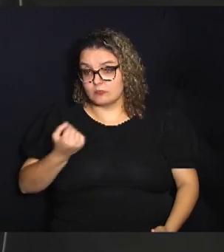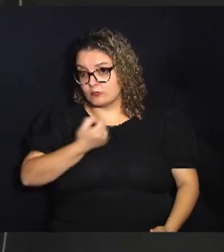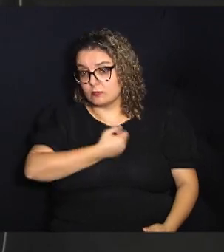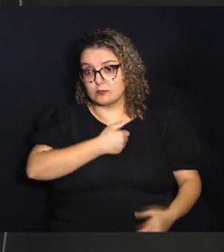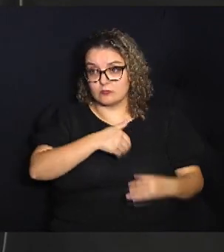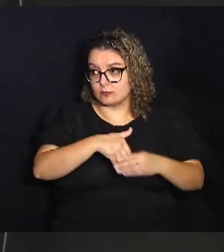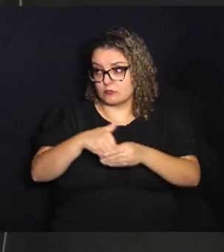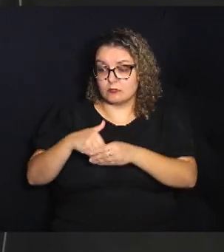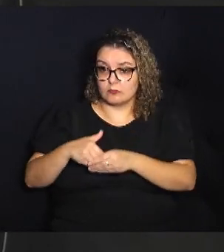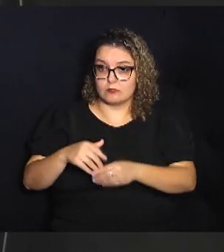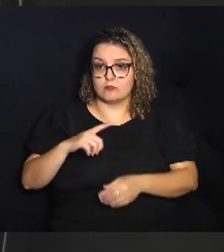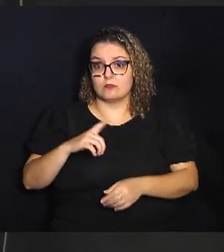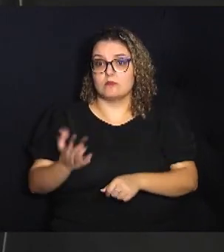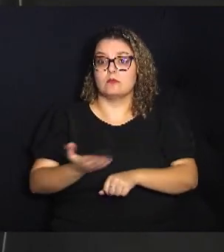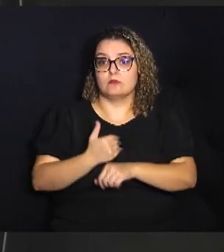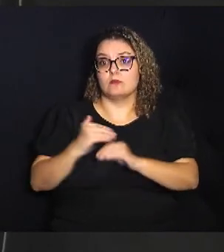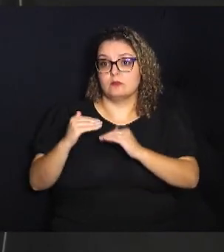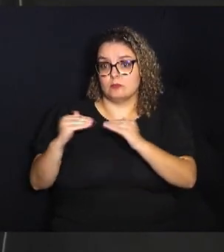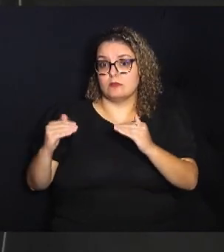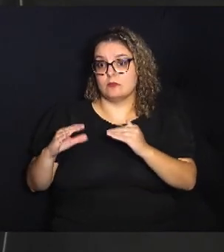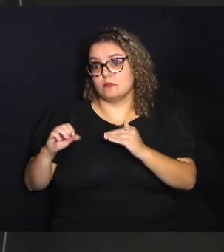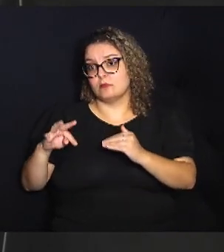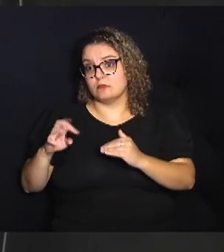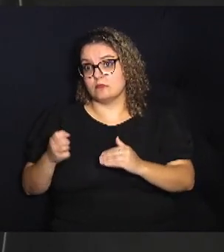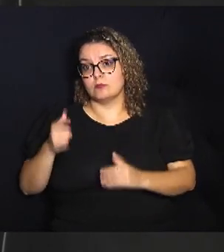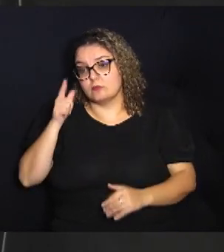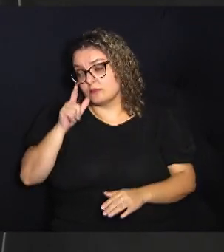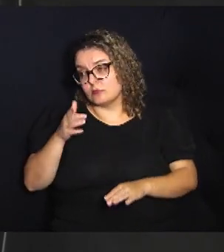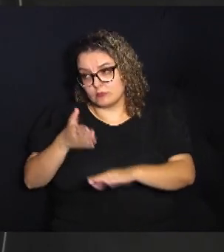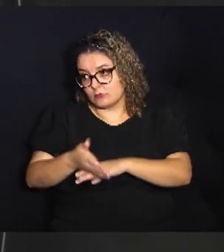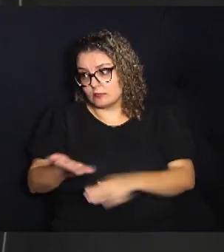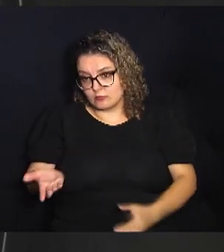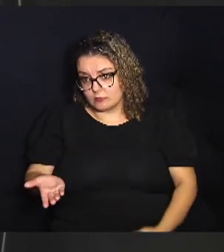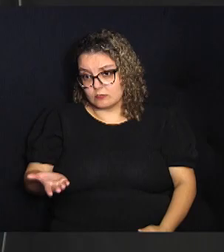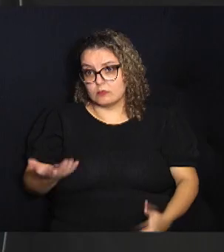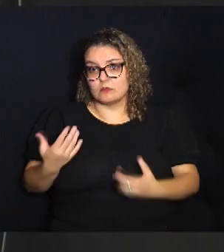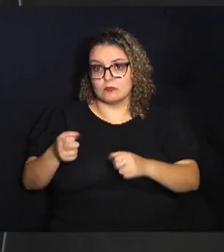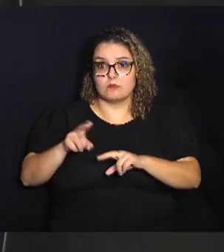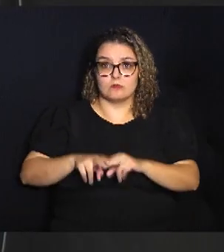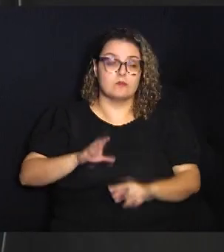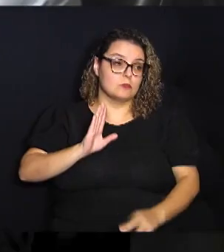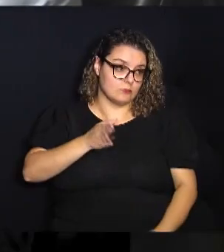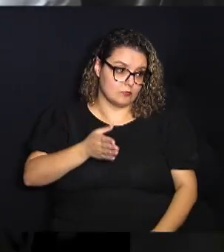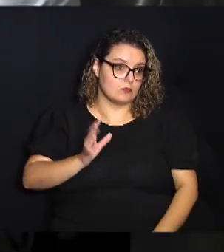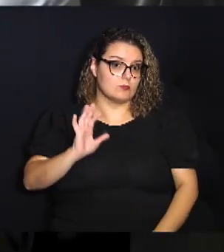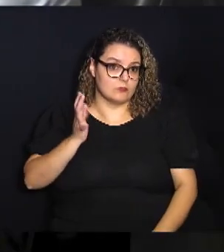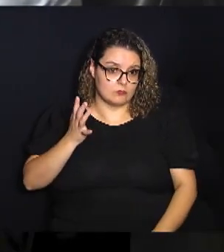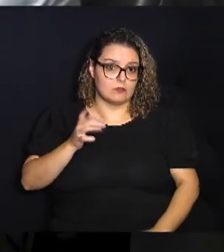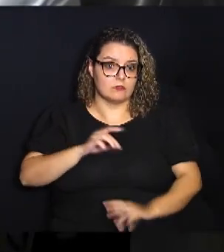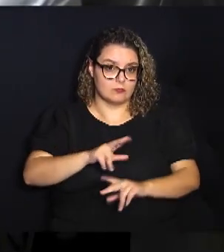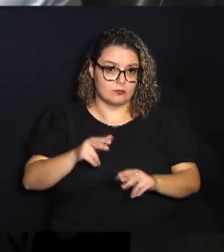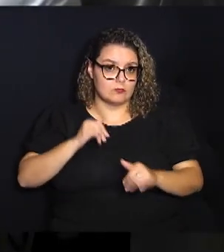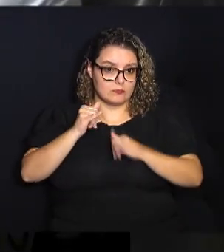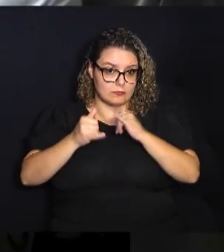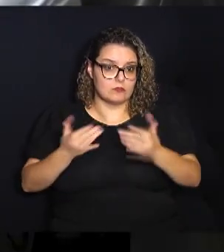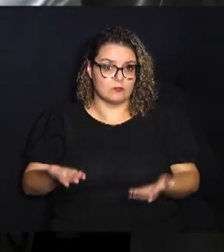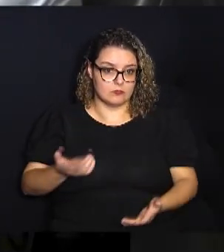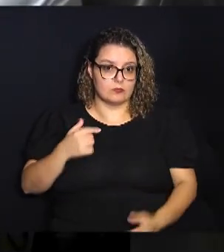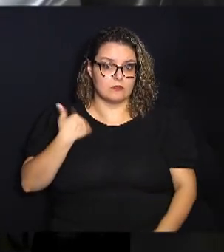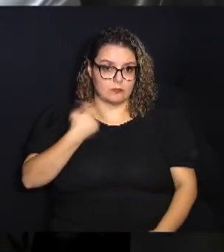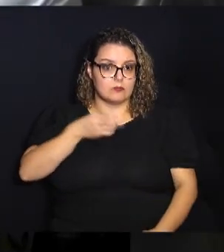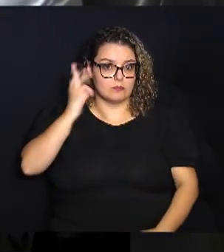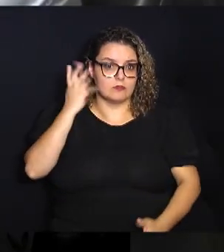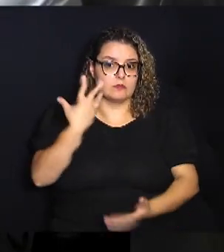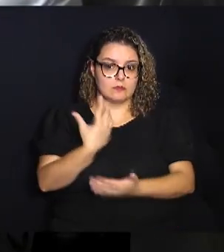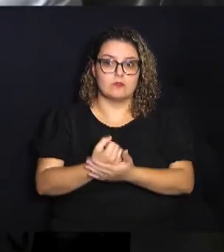voto que é a linha de corte de um candidato e não conseguir assumir uma Já cadeira de aconteceu com vereador. vários que, Já, inclusive, sim, falaram aqui no sim, nosso